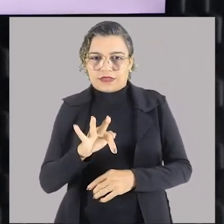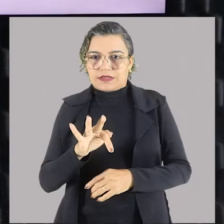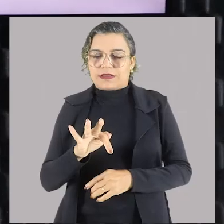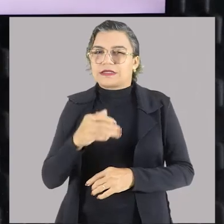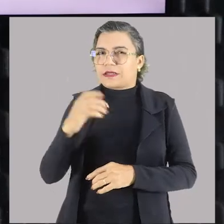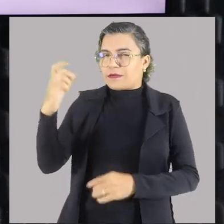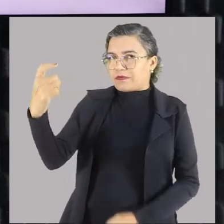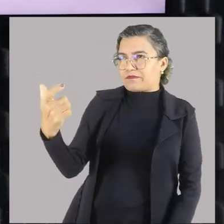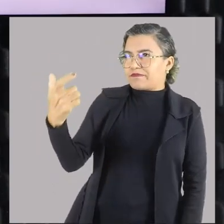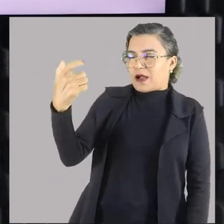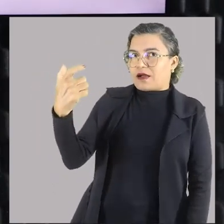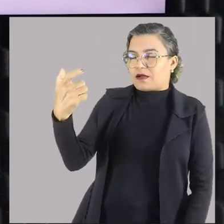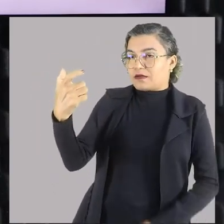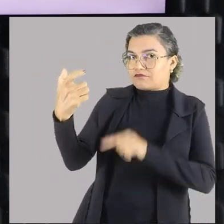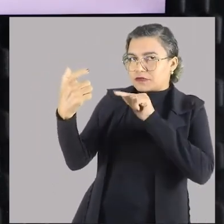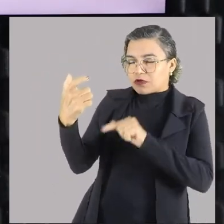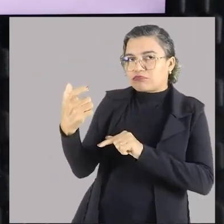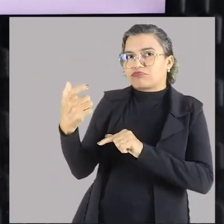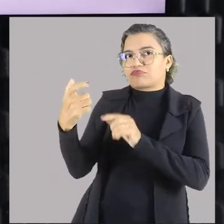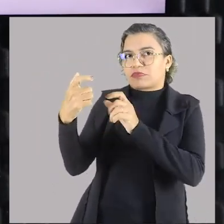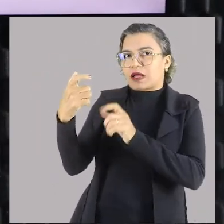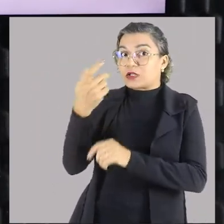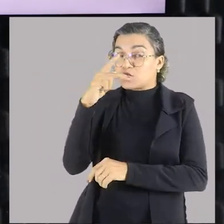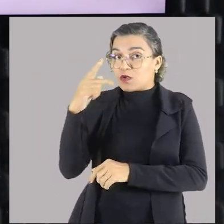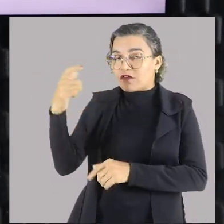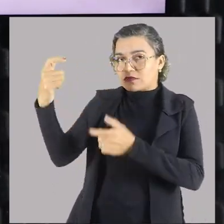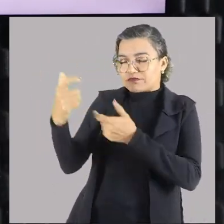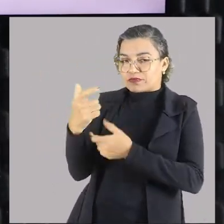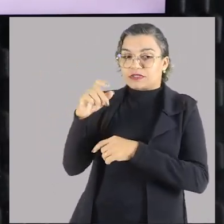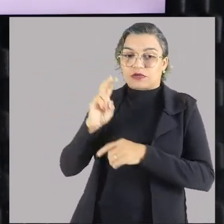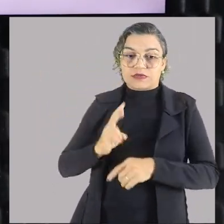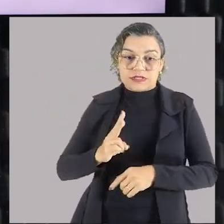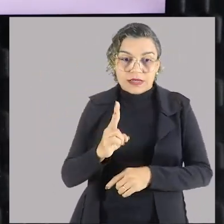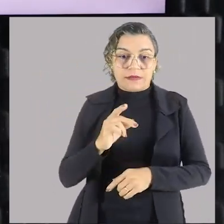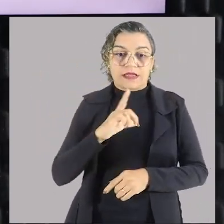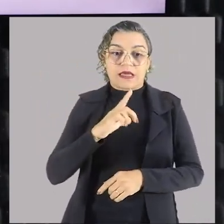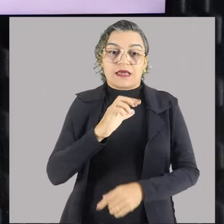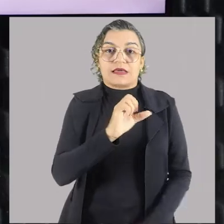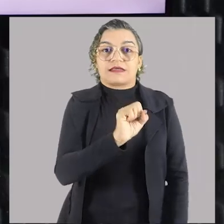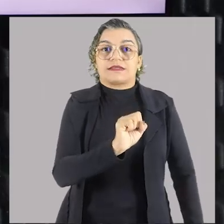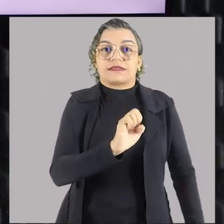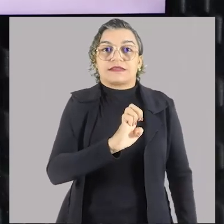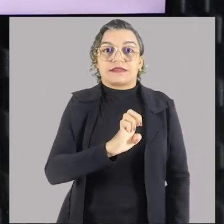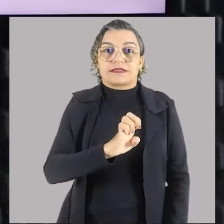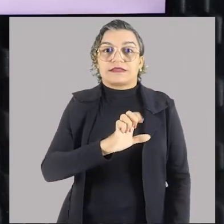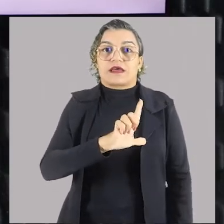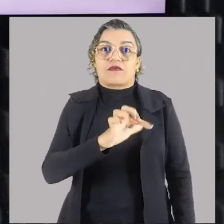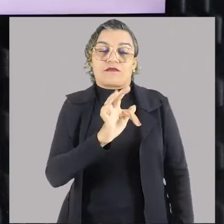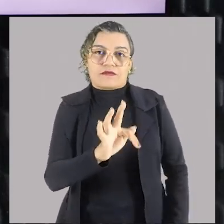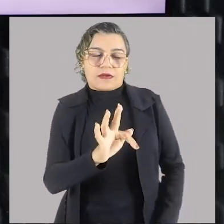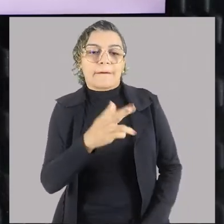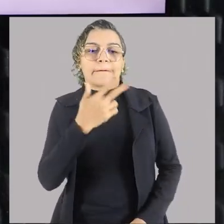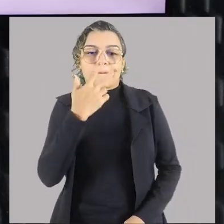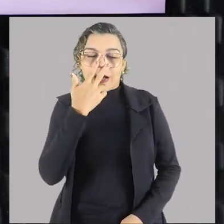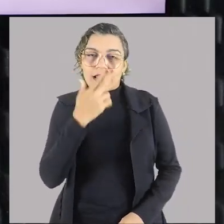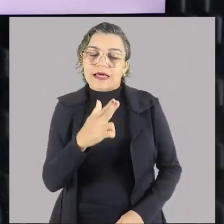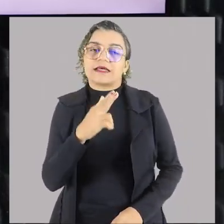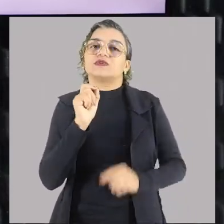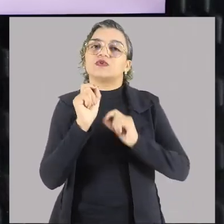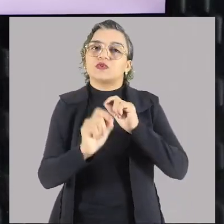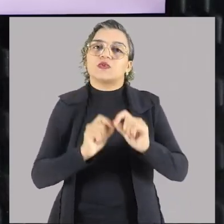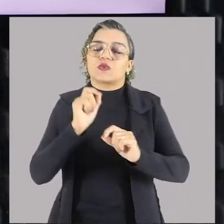mesmo. Então, toda vez que vocês observarem em inglês esse prefixo aqui, self, é para dar a ideia da ação reflexiva, tá? Que volta